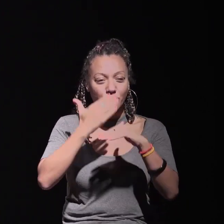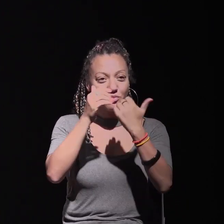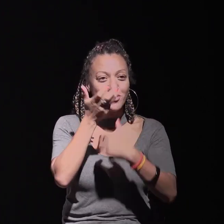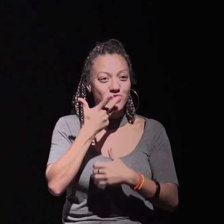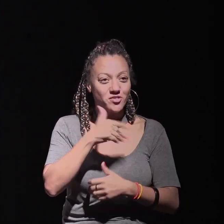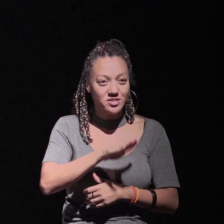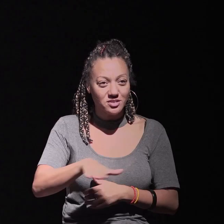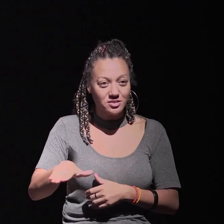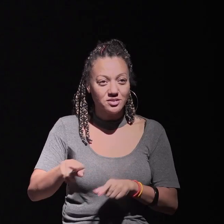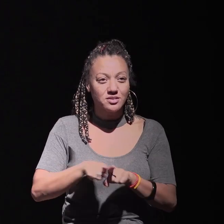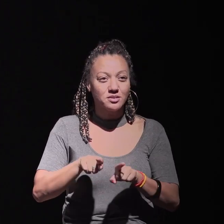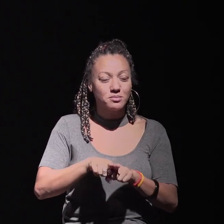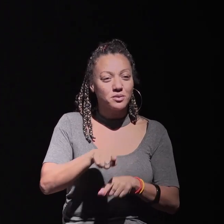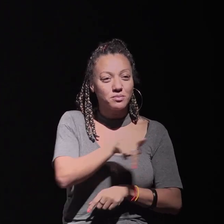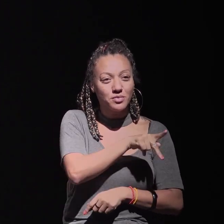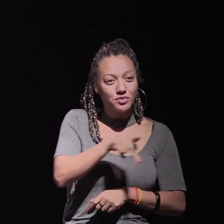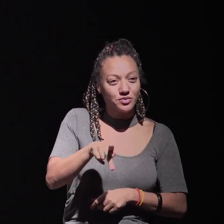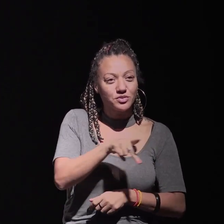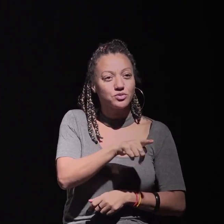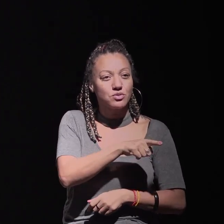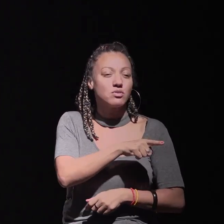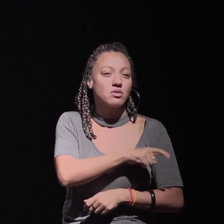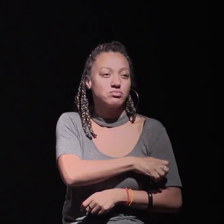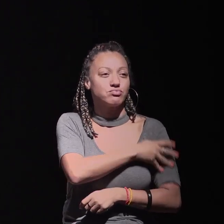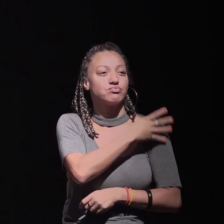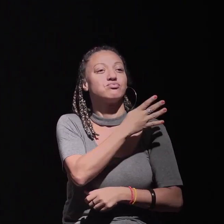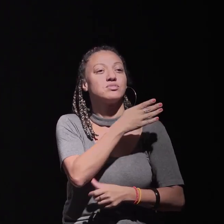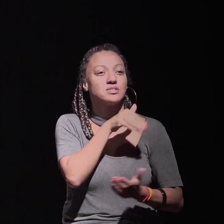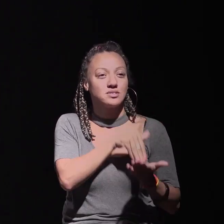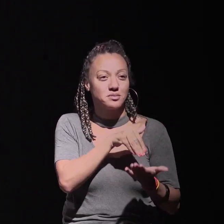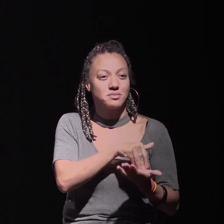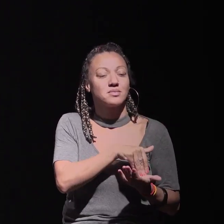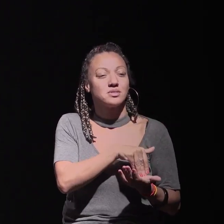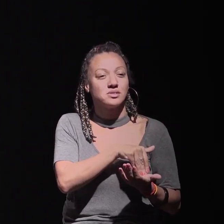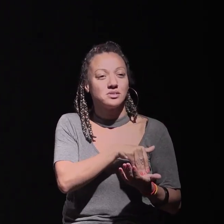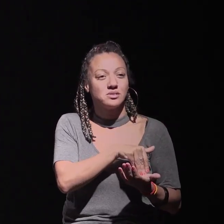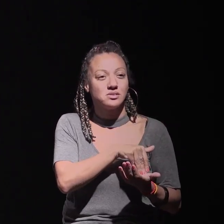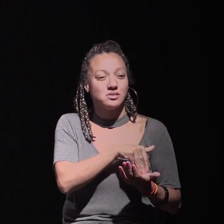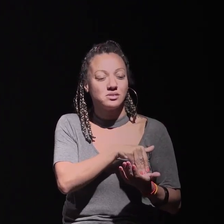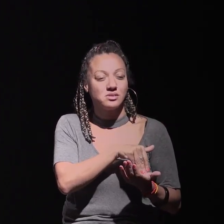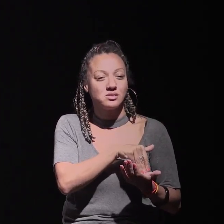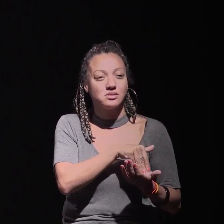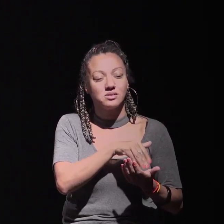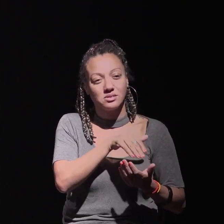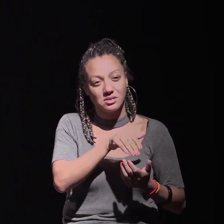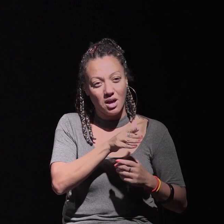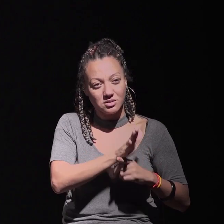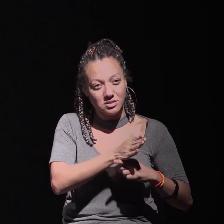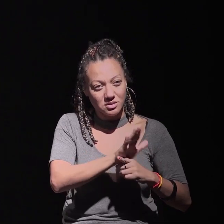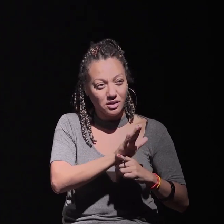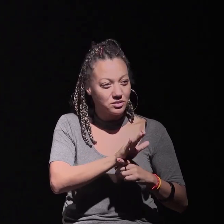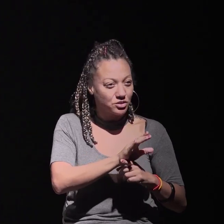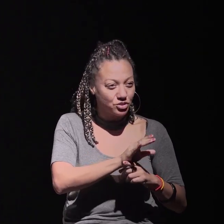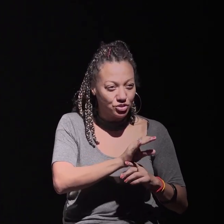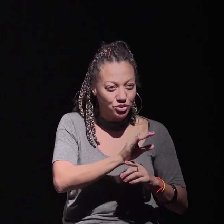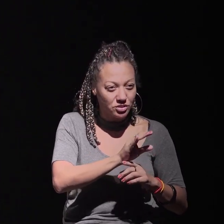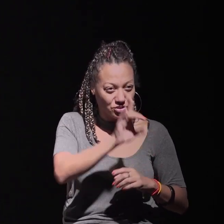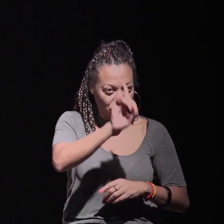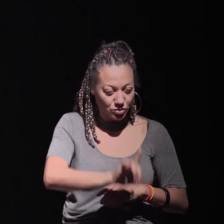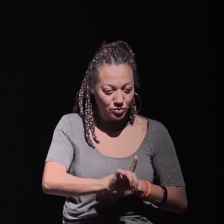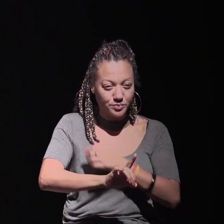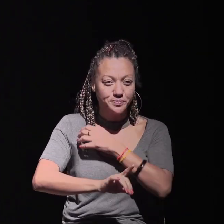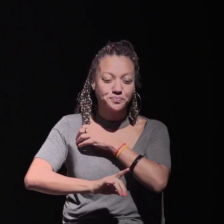professora titular do Ensino Fundamental 1 e 2, além de assistente de direção. Atualmente, é professora da